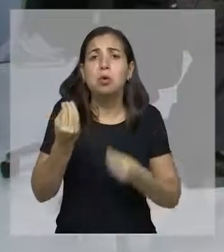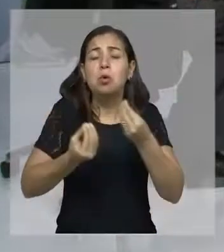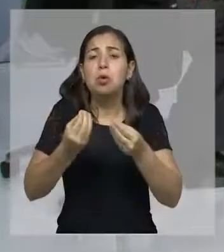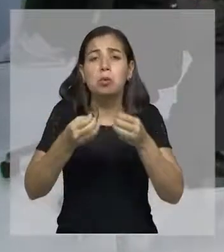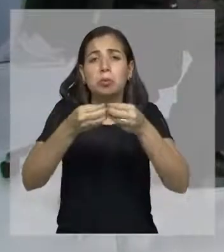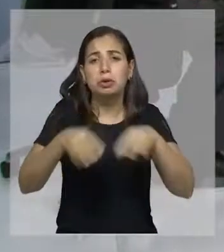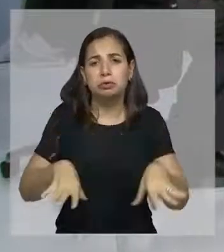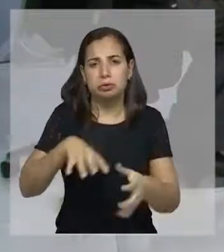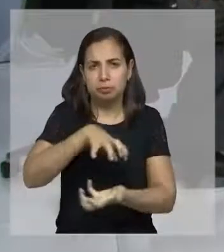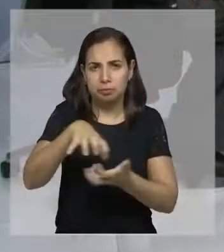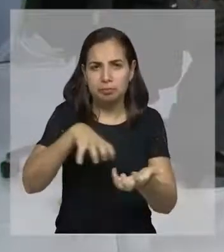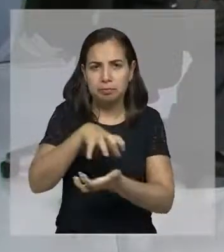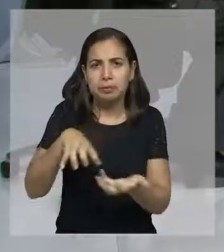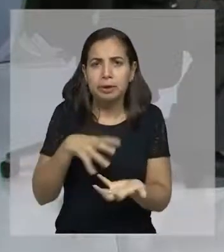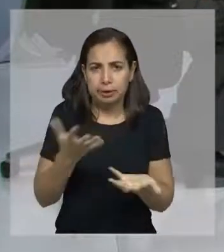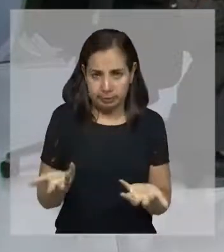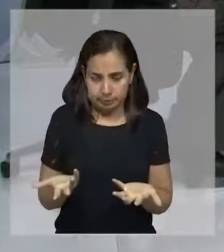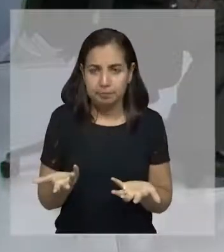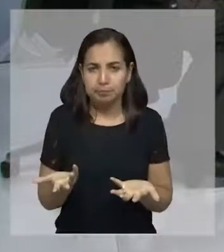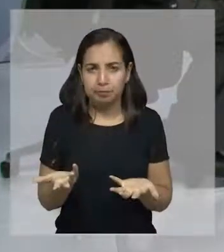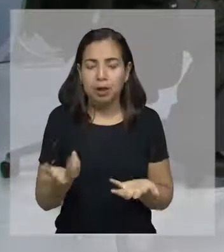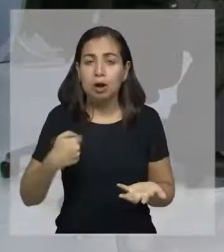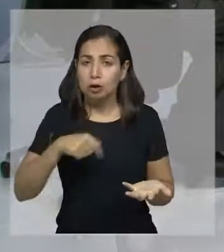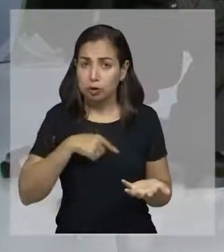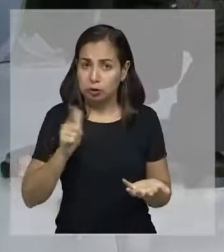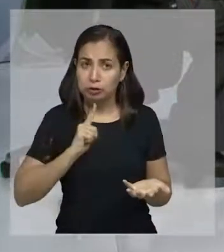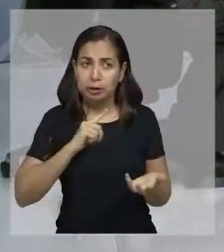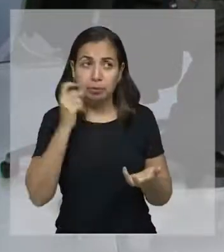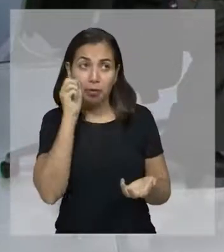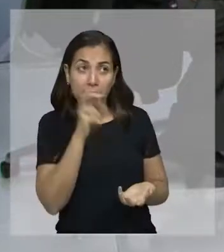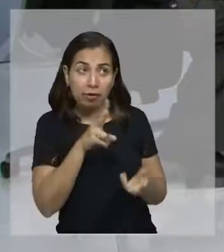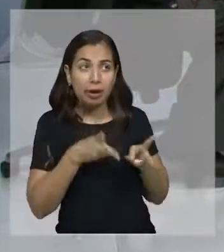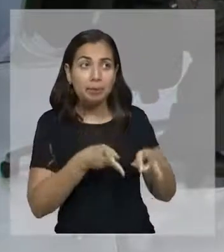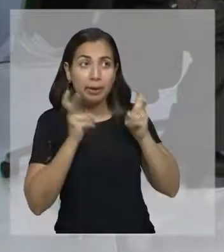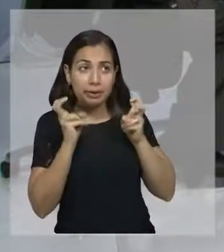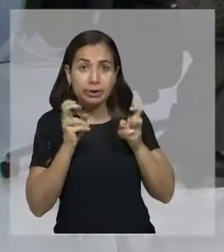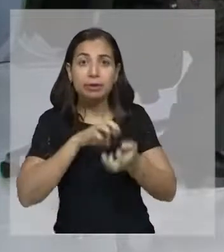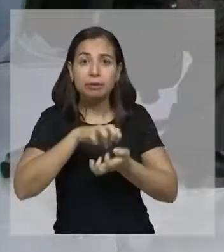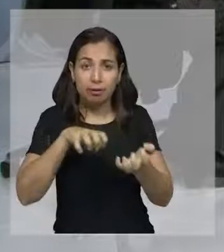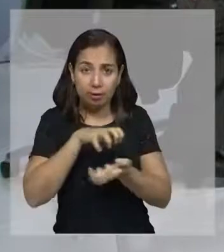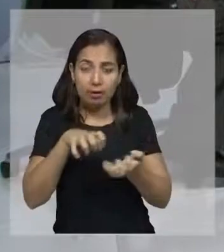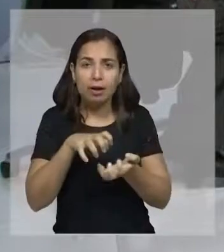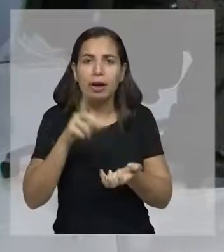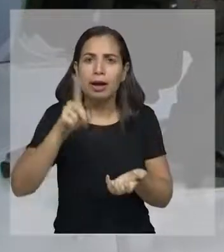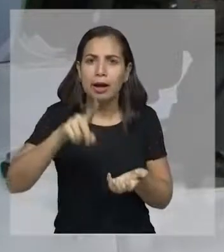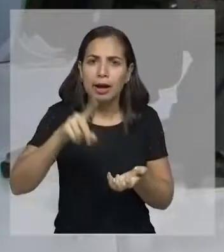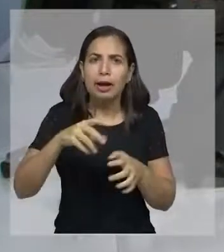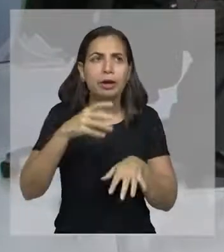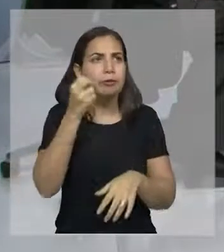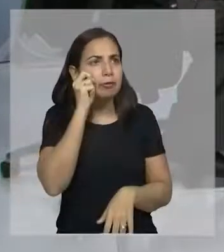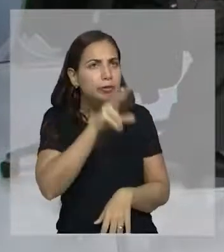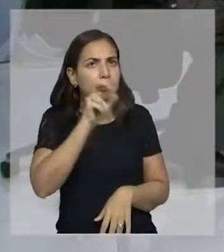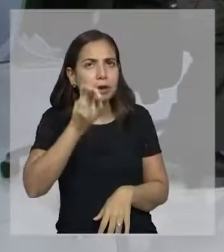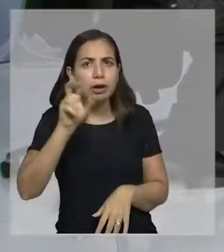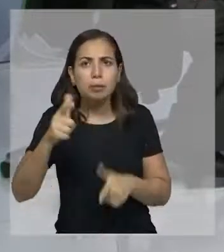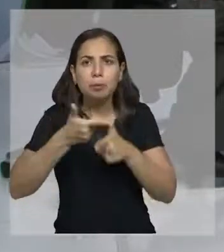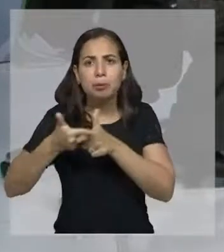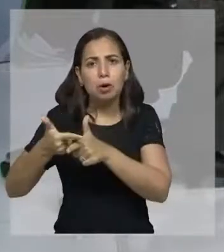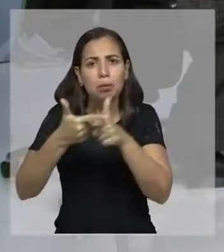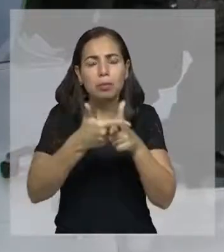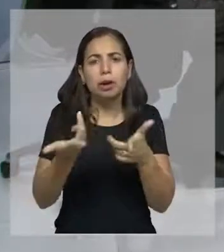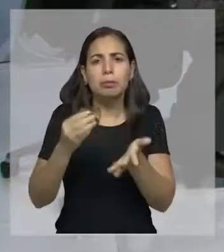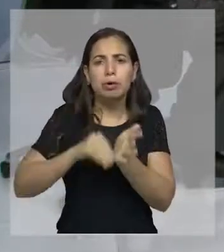apenas do resultado imediato, que é o desabastecimento em vários setores que se viu, e